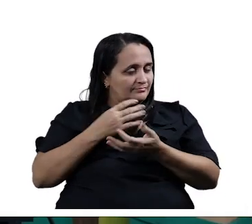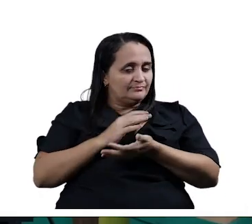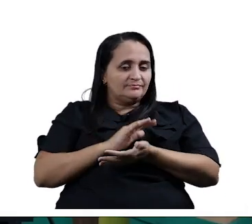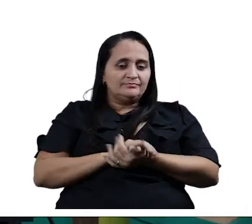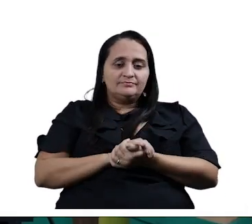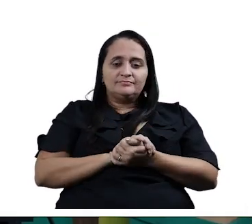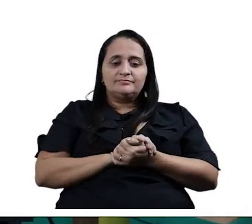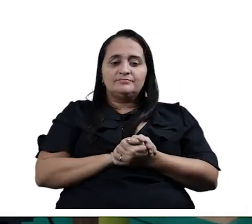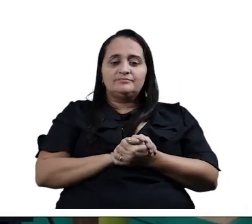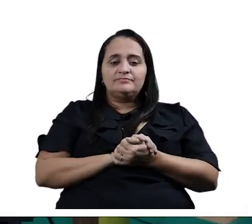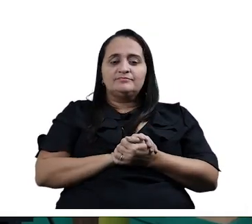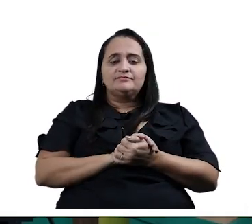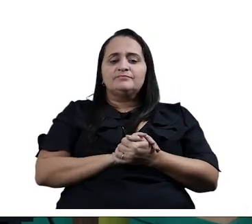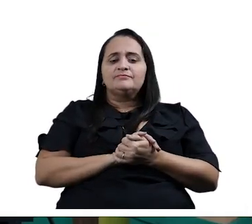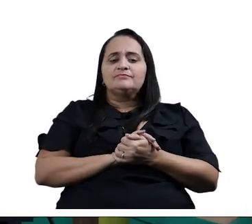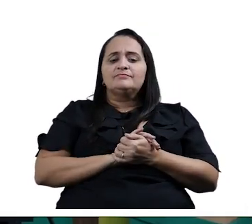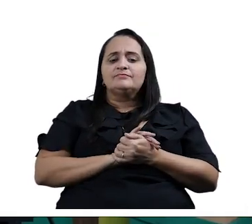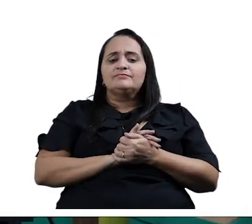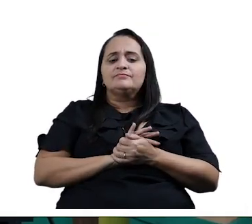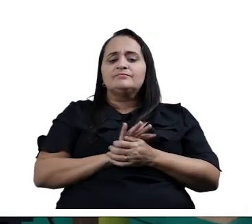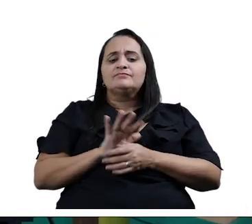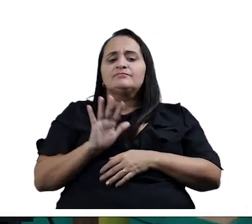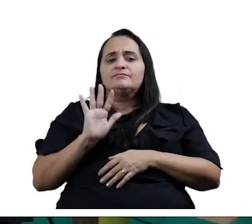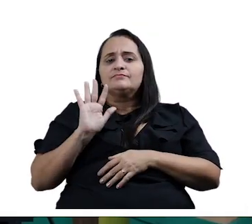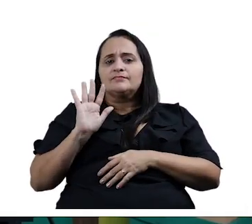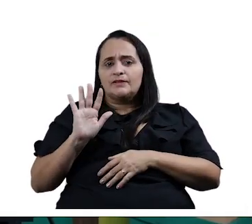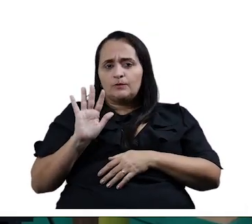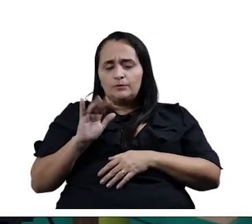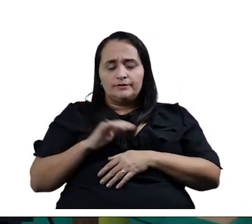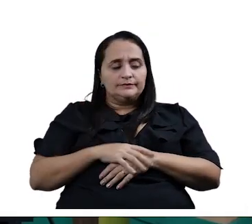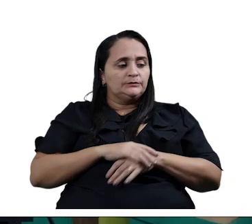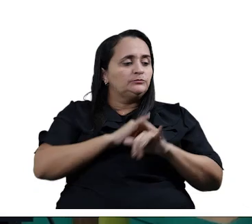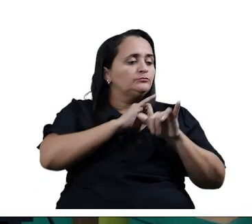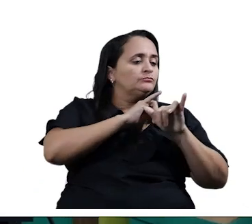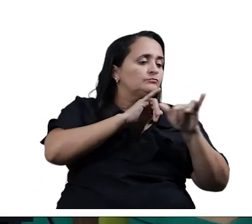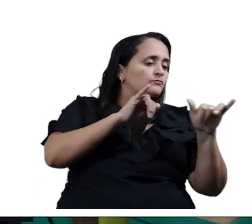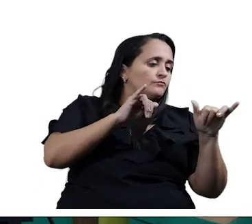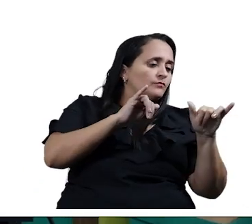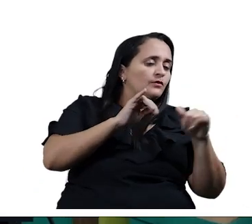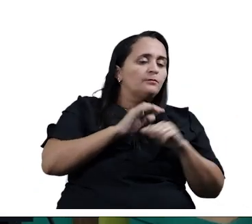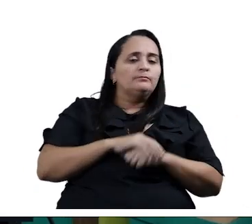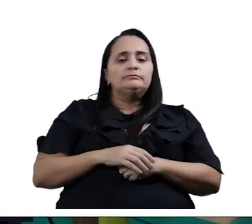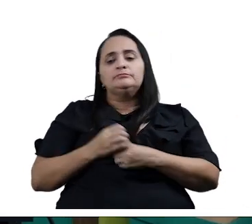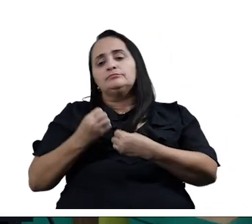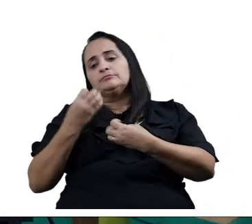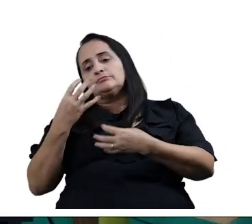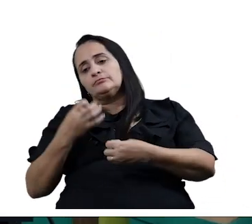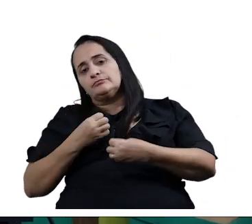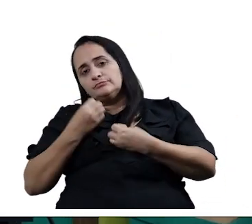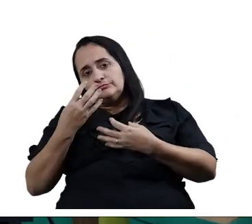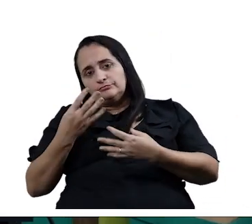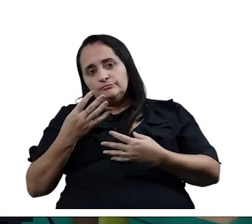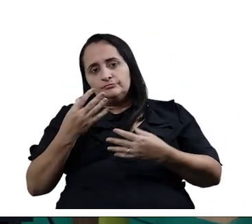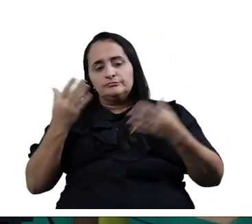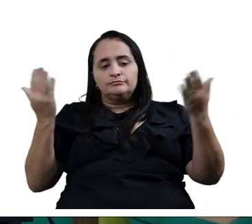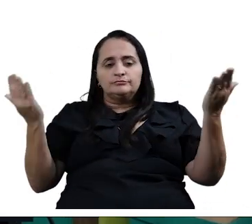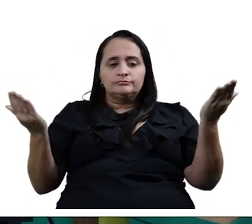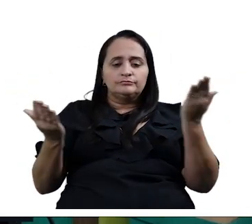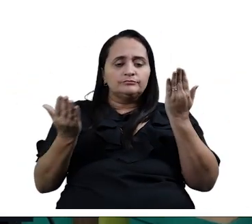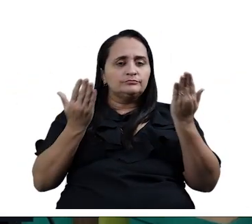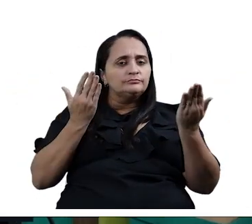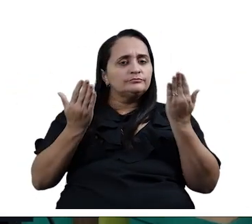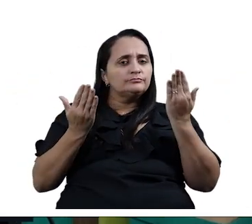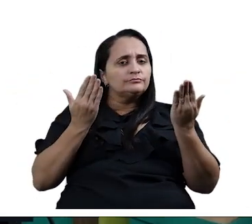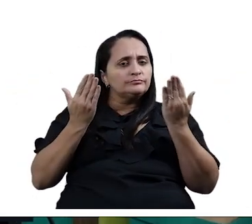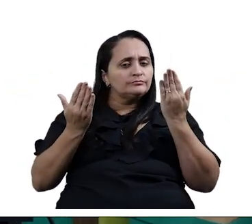Vamos agora fazer um comparativo entre o gênero notícia e o gênero poesia, para você